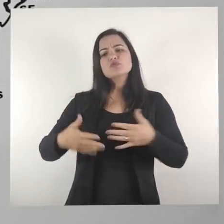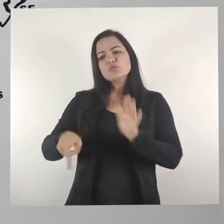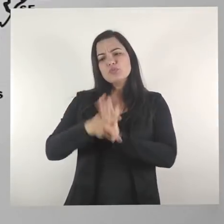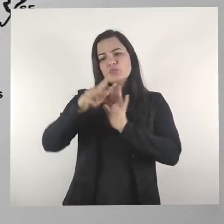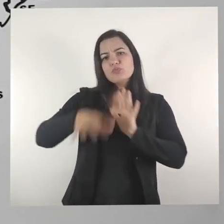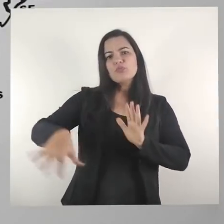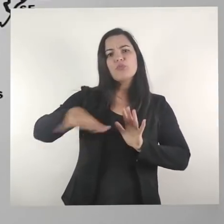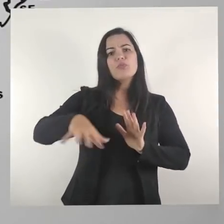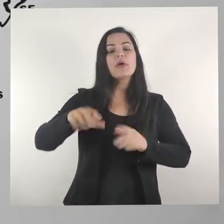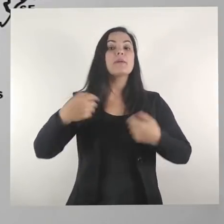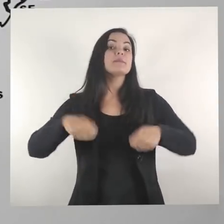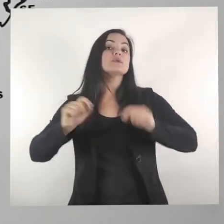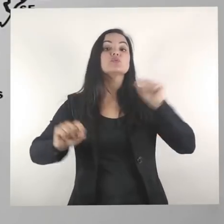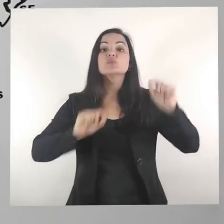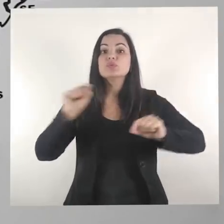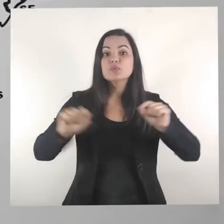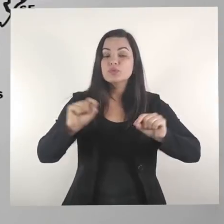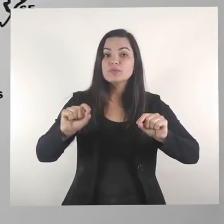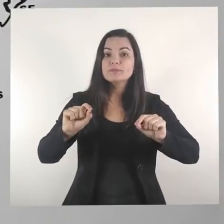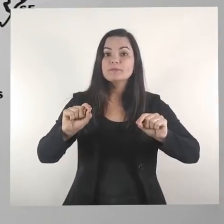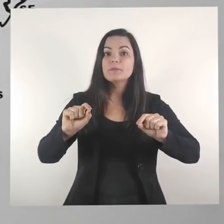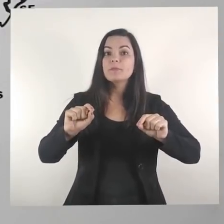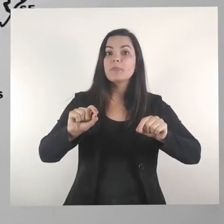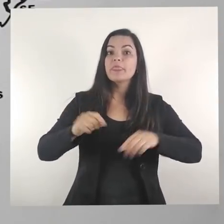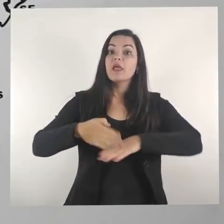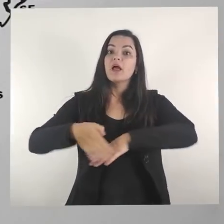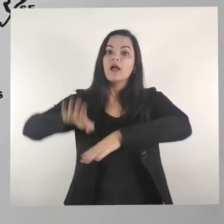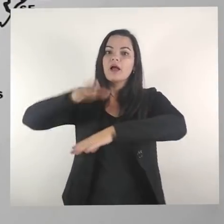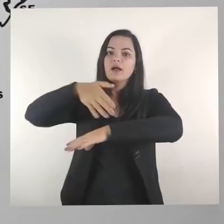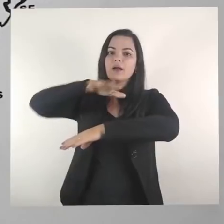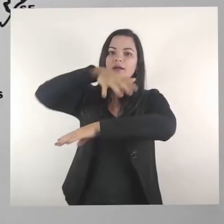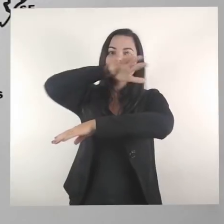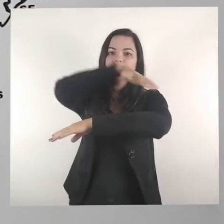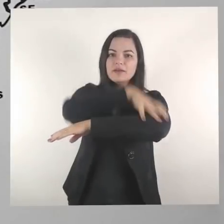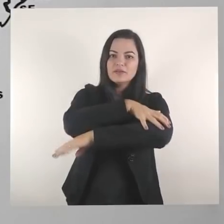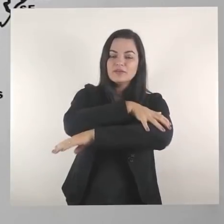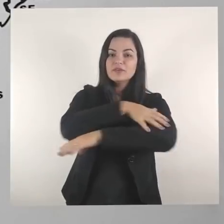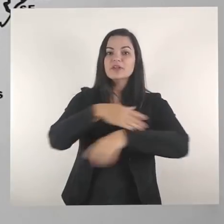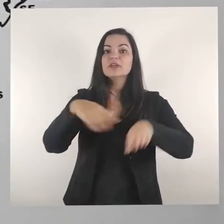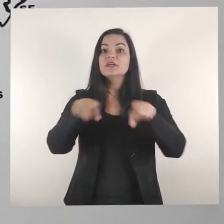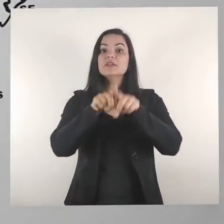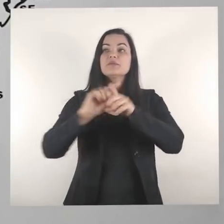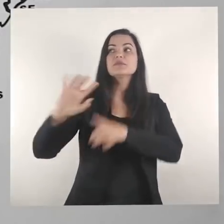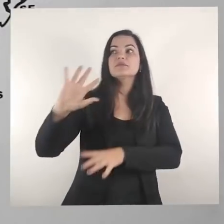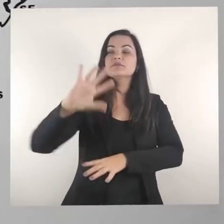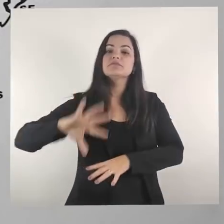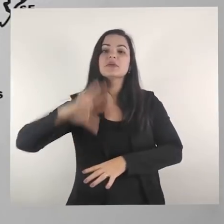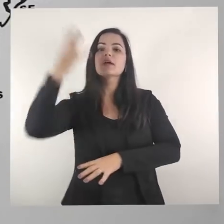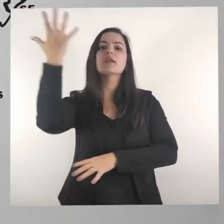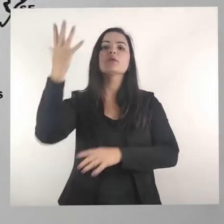aspectos físicos, nós precisamos falar sobre o relevo e sobre o clima que nós temos na região